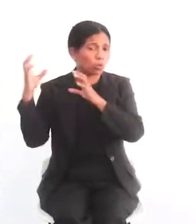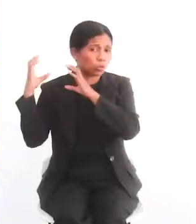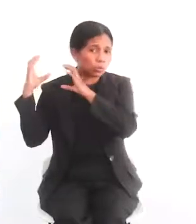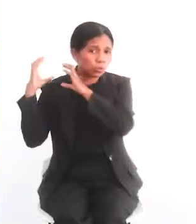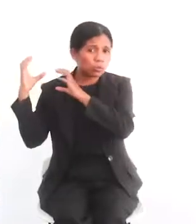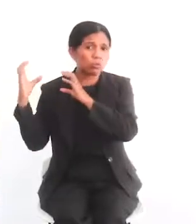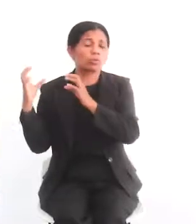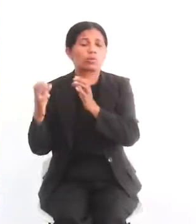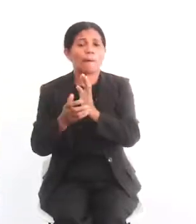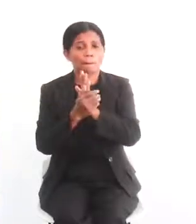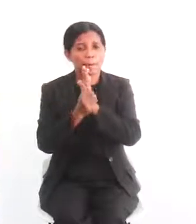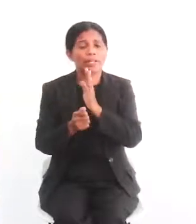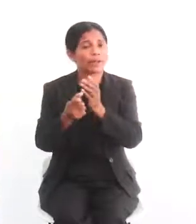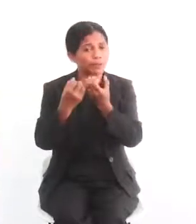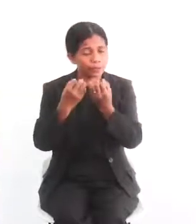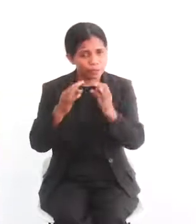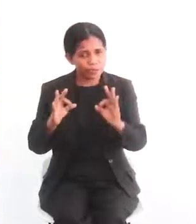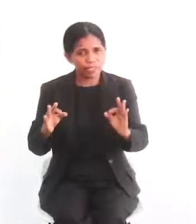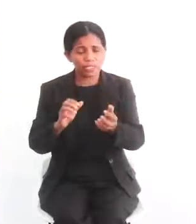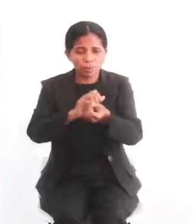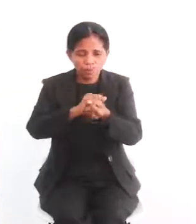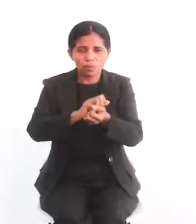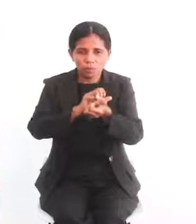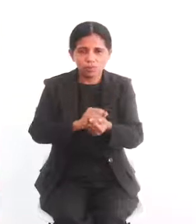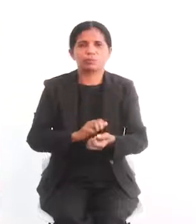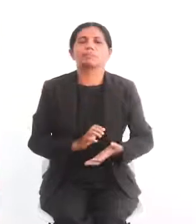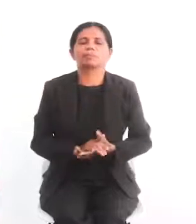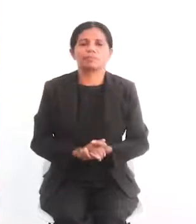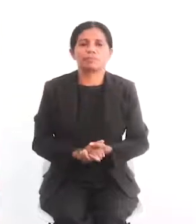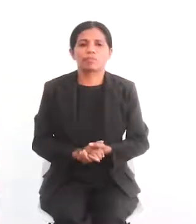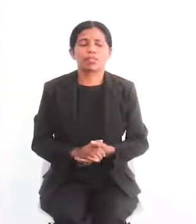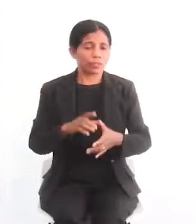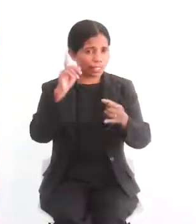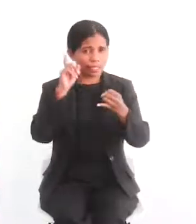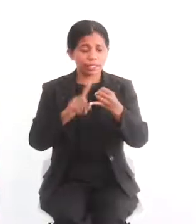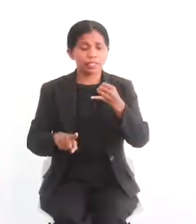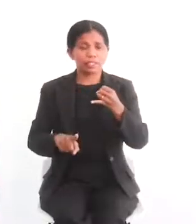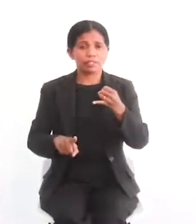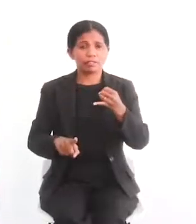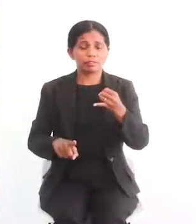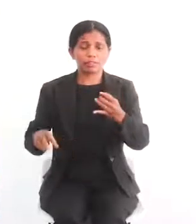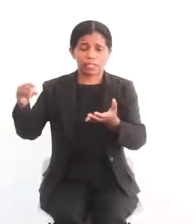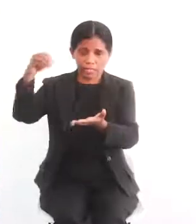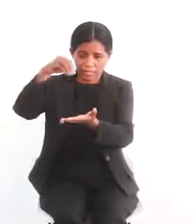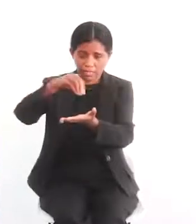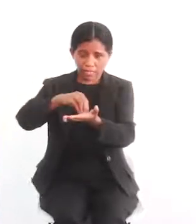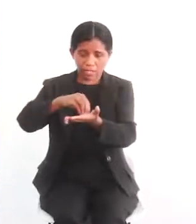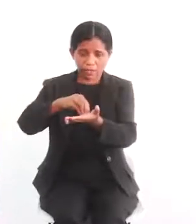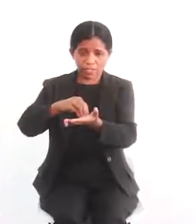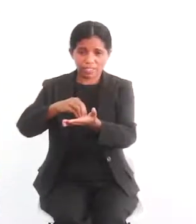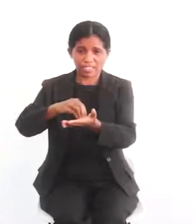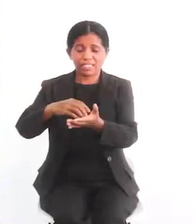espremer e filtrar mais uma vez, até conseguir retirar todo o